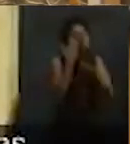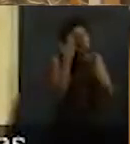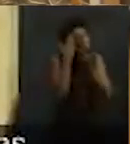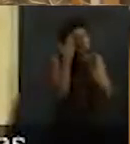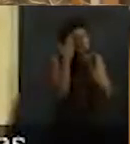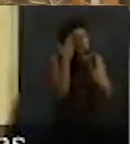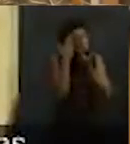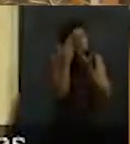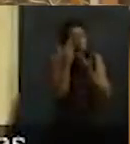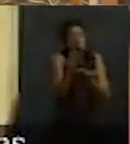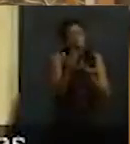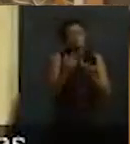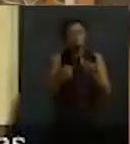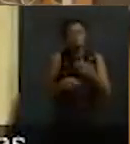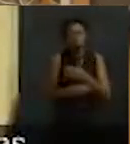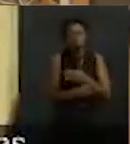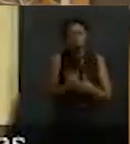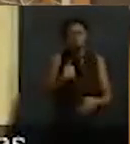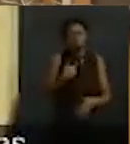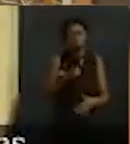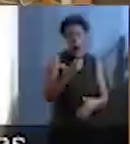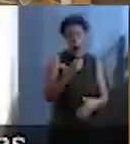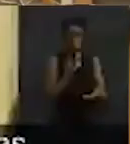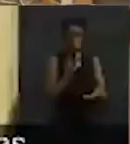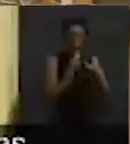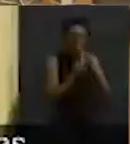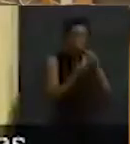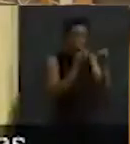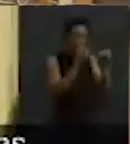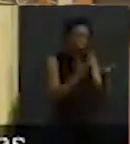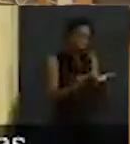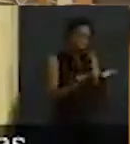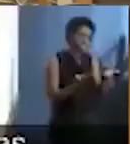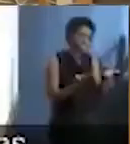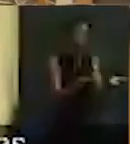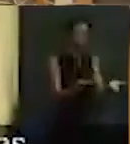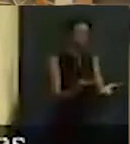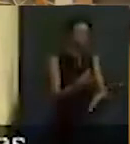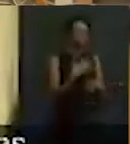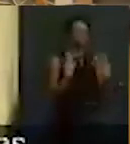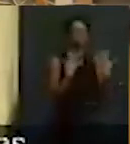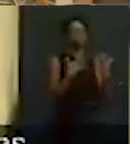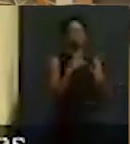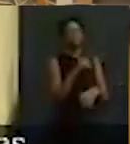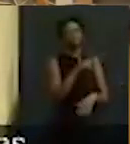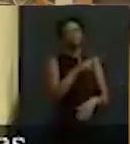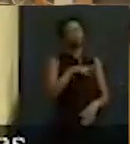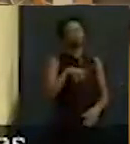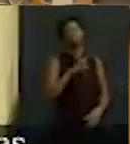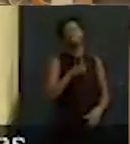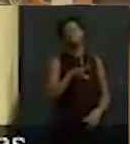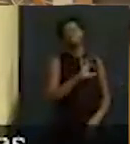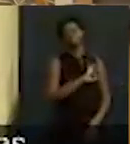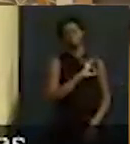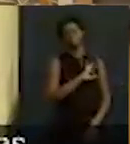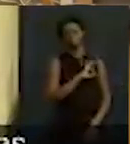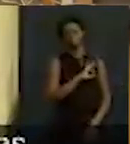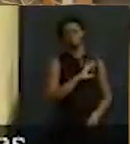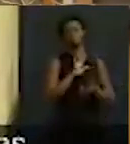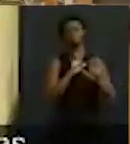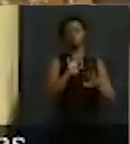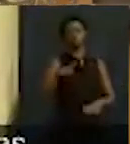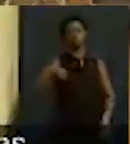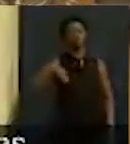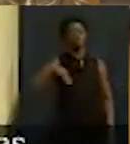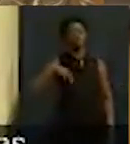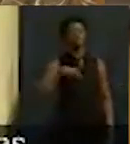muito grande e eu aqui quero exprimir esse reconhecimento, não só dos policiais militares, mas de todo o Ministério